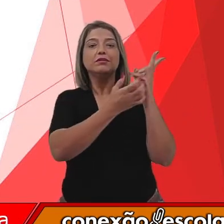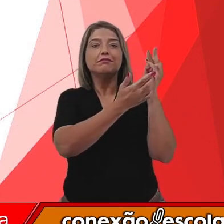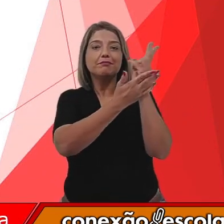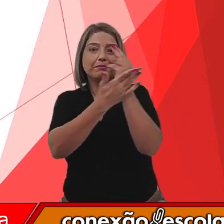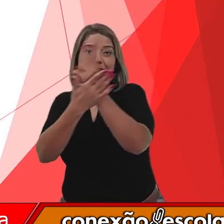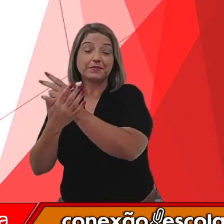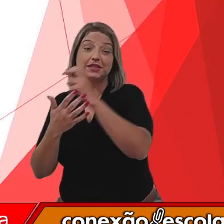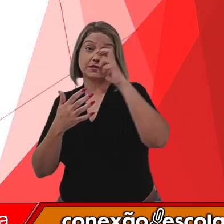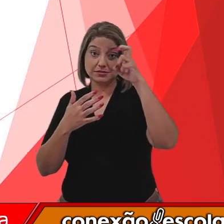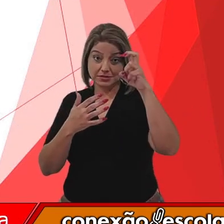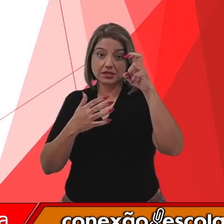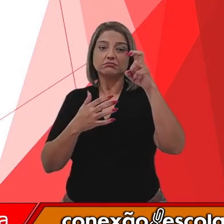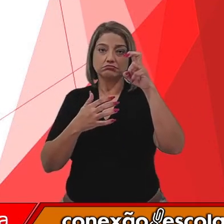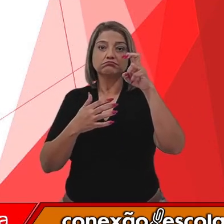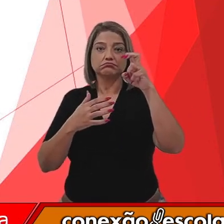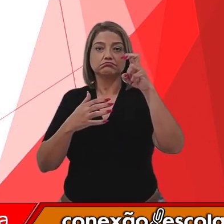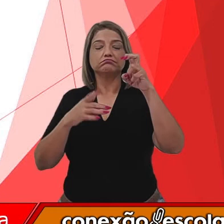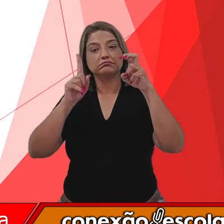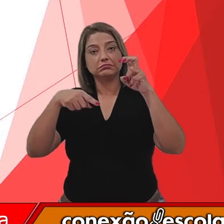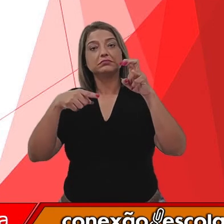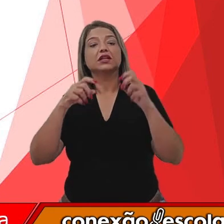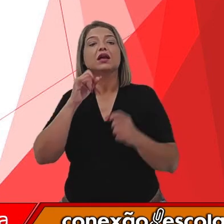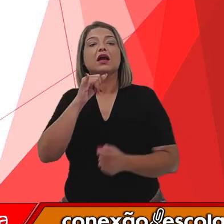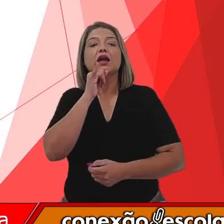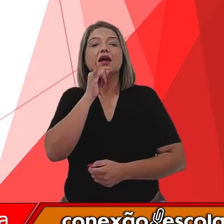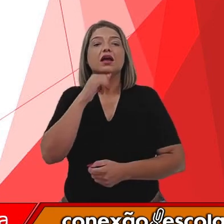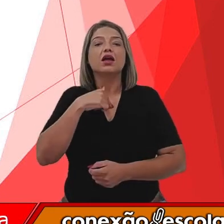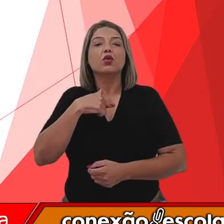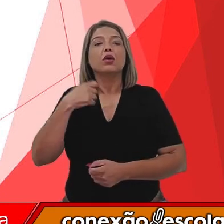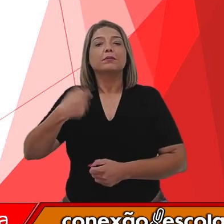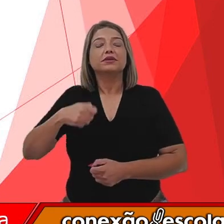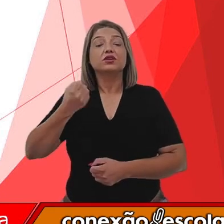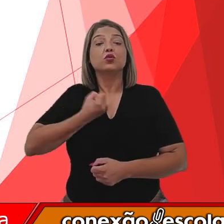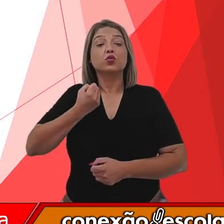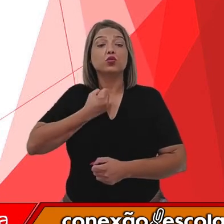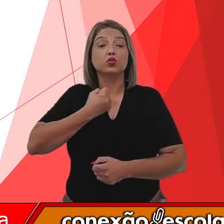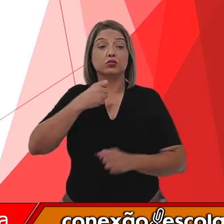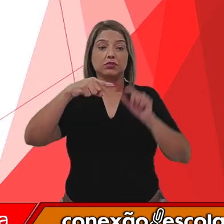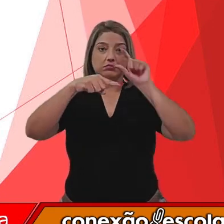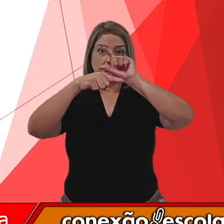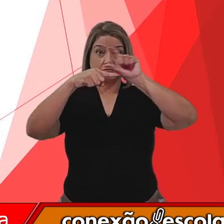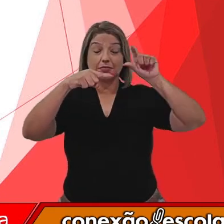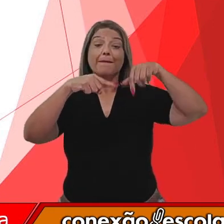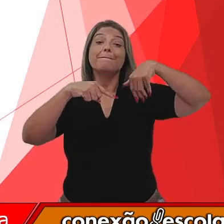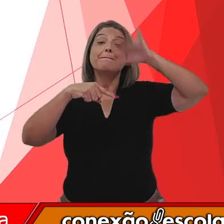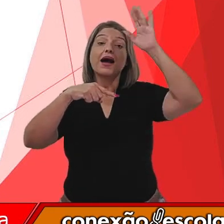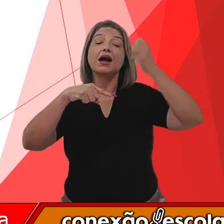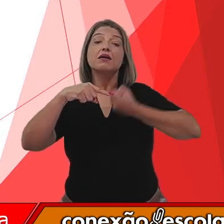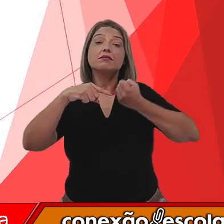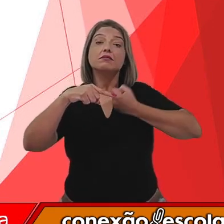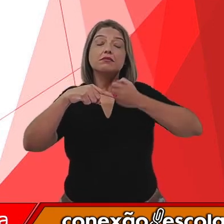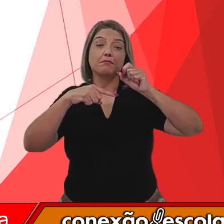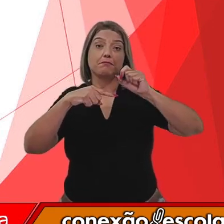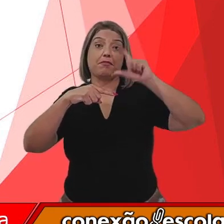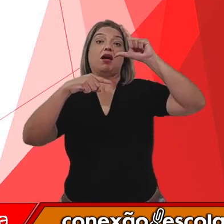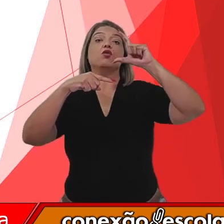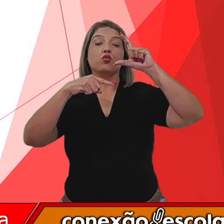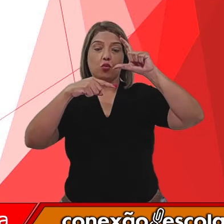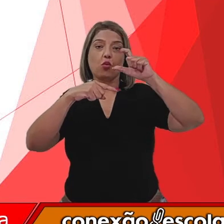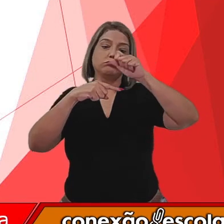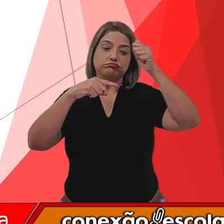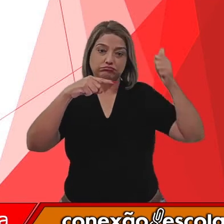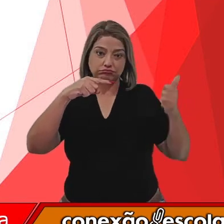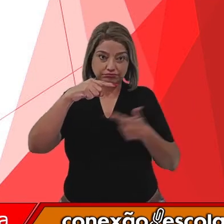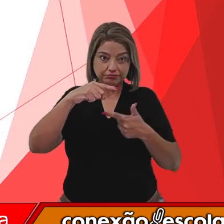maior fração vai ser a que tem maior numerador. Ou seja, 5/8 maior que